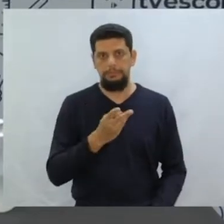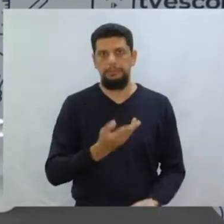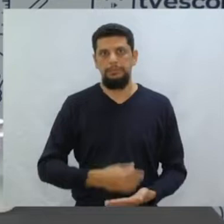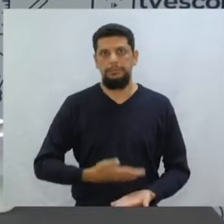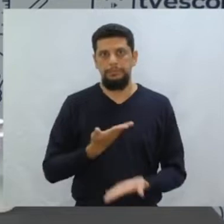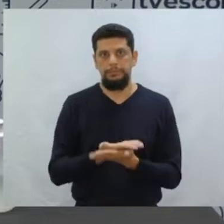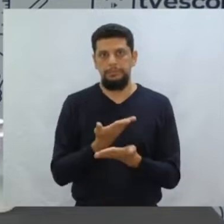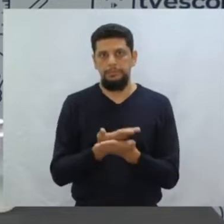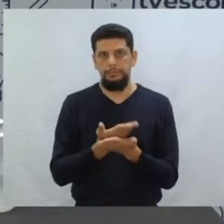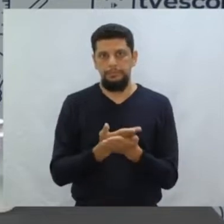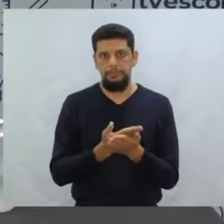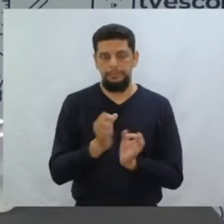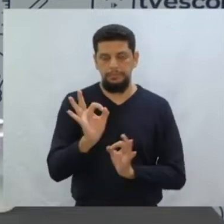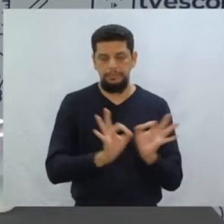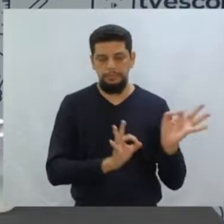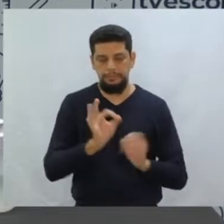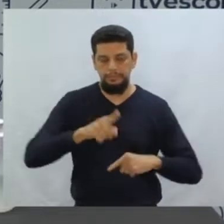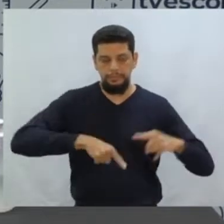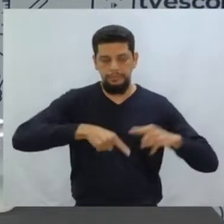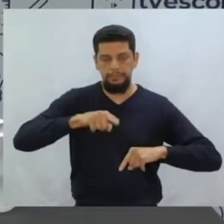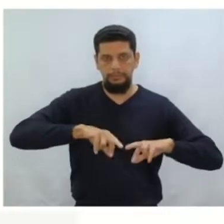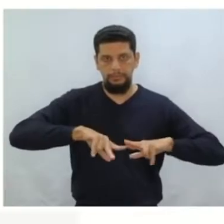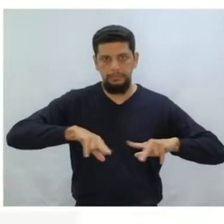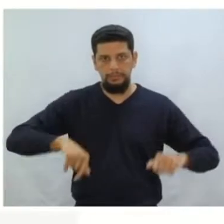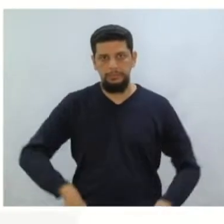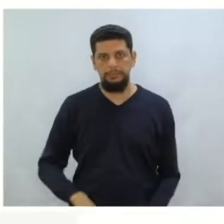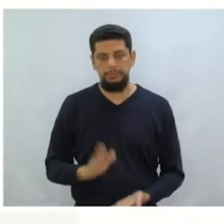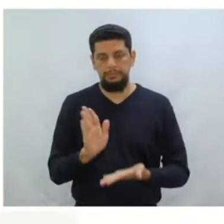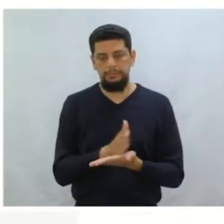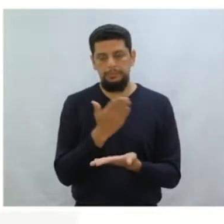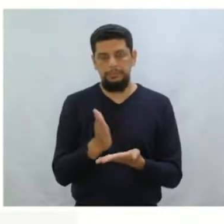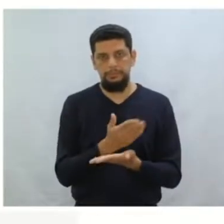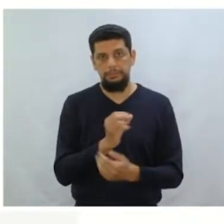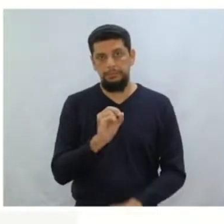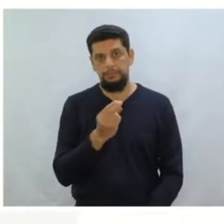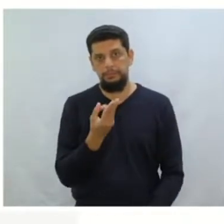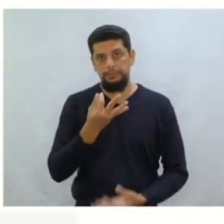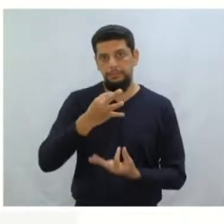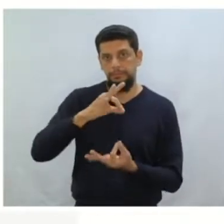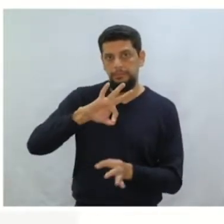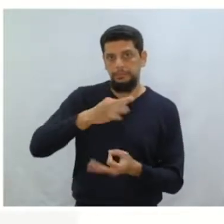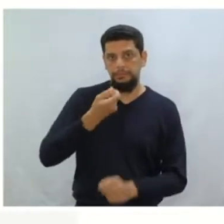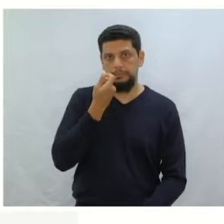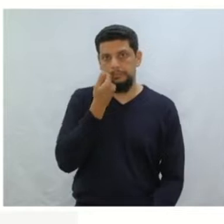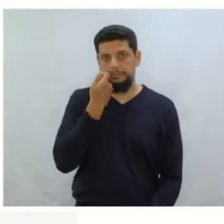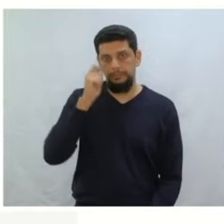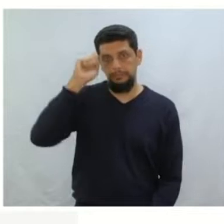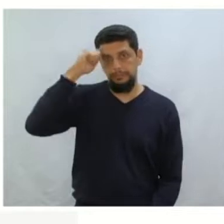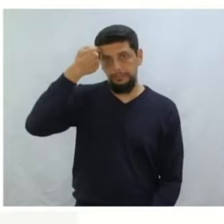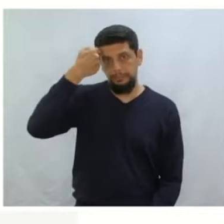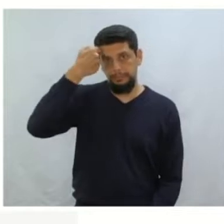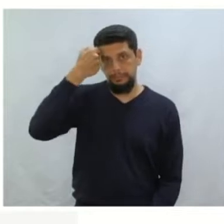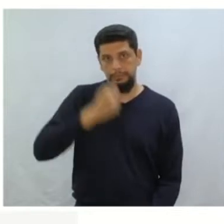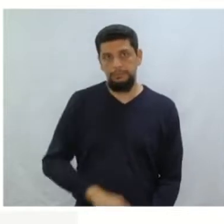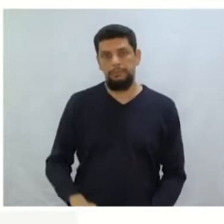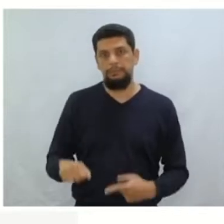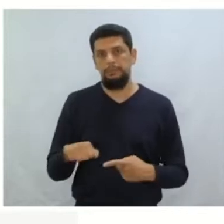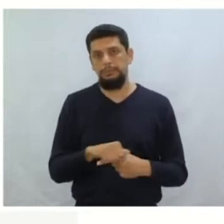nossos materiais. Olha só, caderno ou folha que você já utiliza, lápis